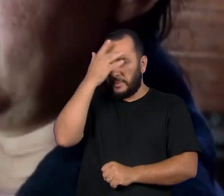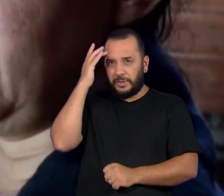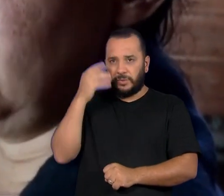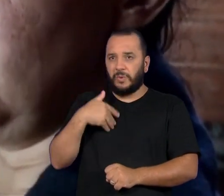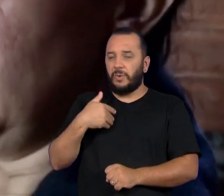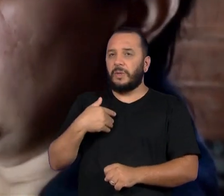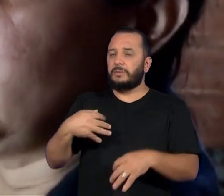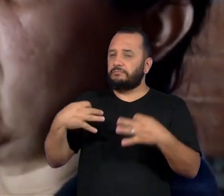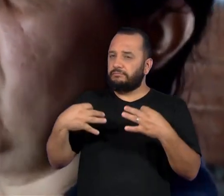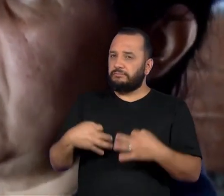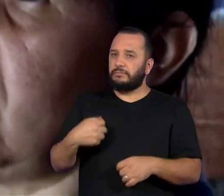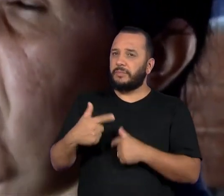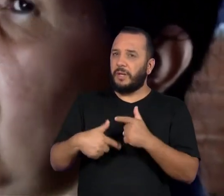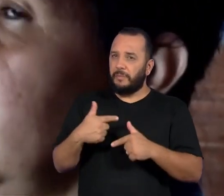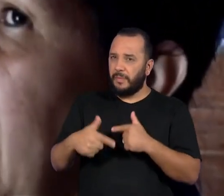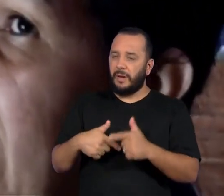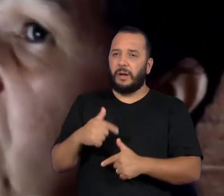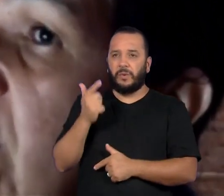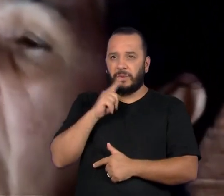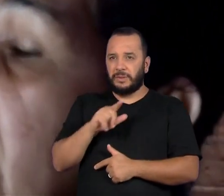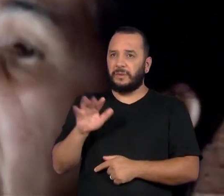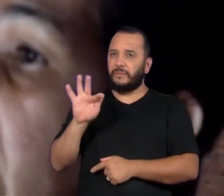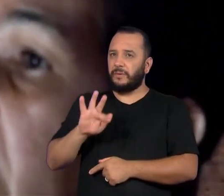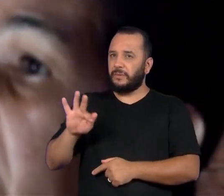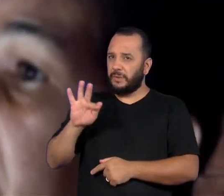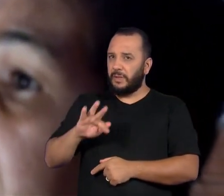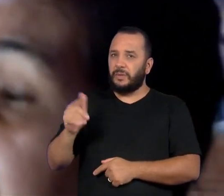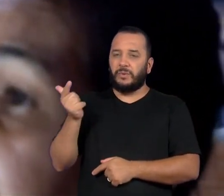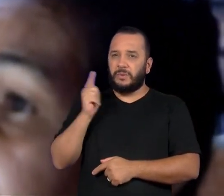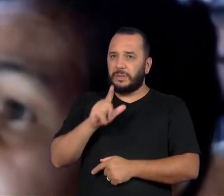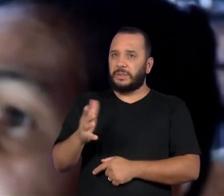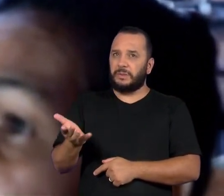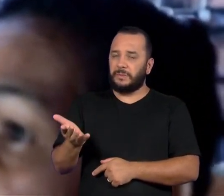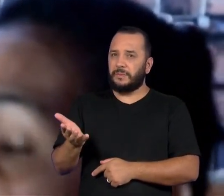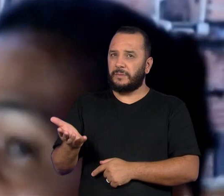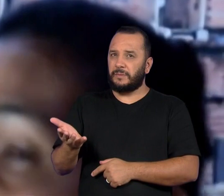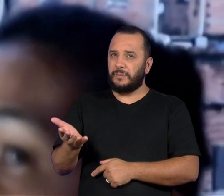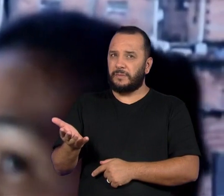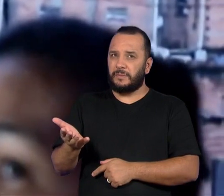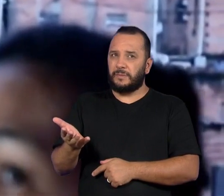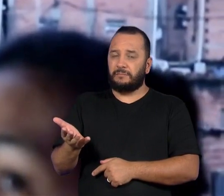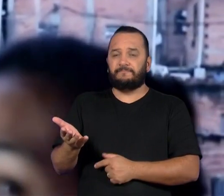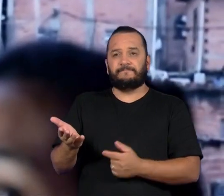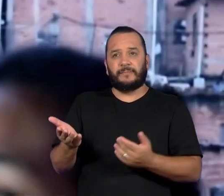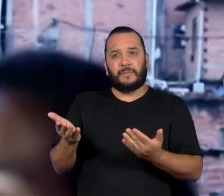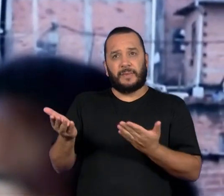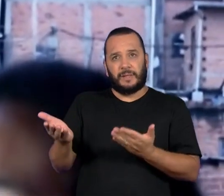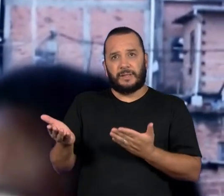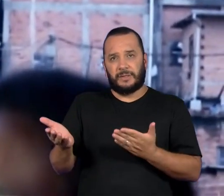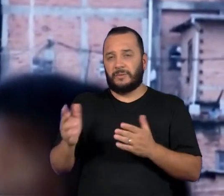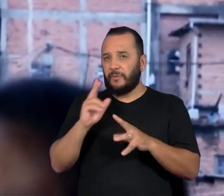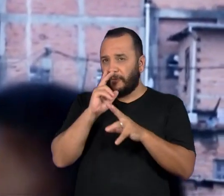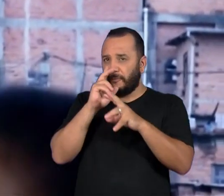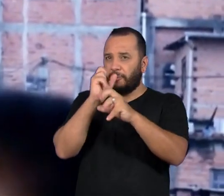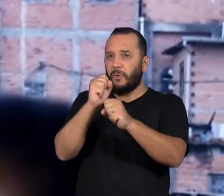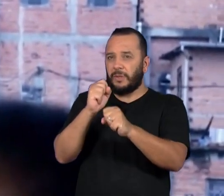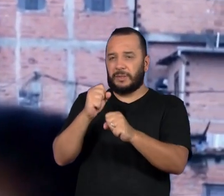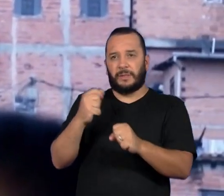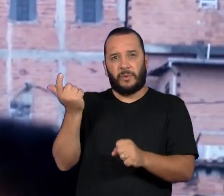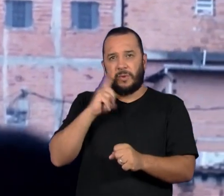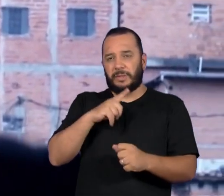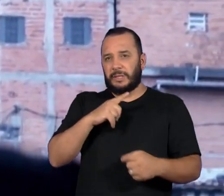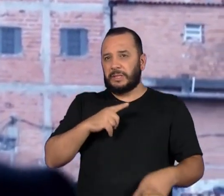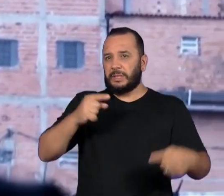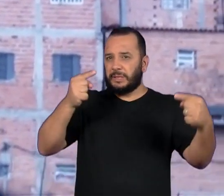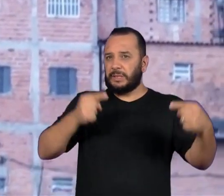que tem o seu emprego, conseguiu fazer a sua faculdade, e que isso aí me deu mais forças para enfrentar o futuro